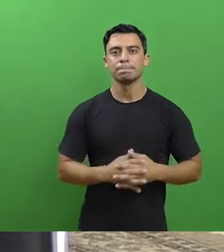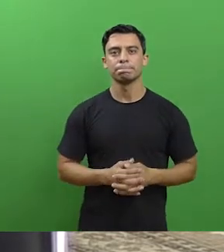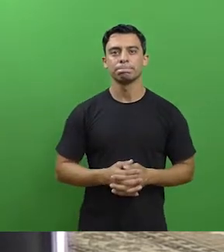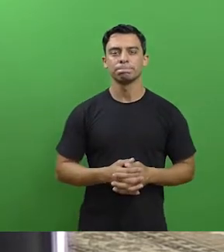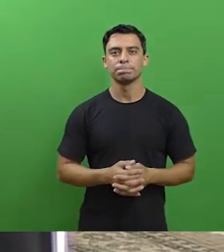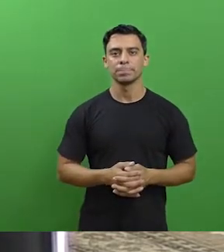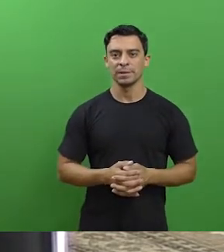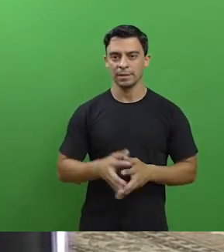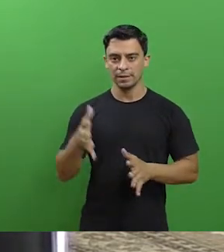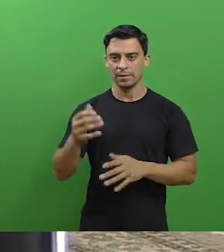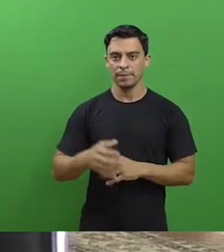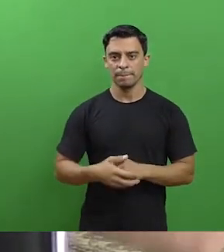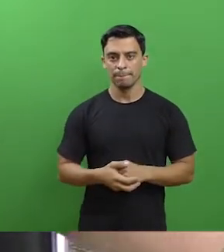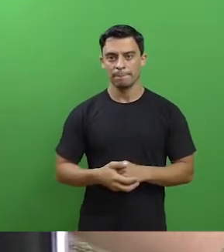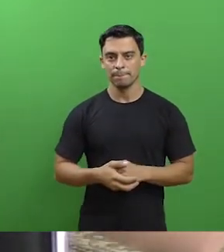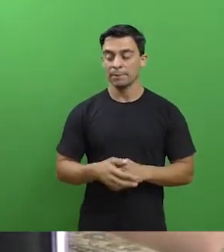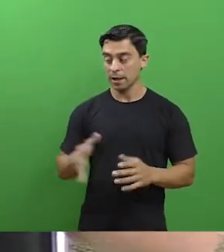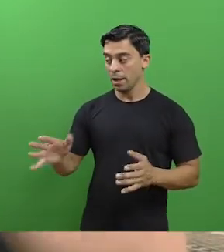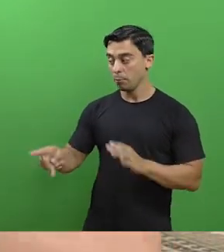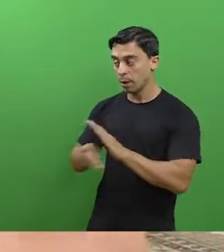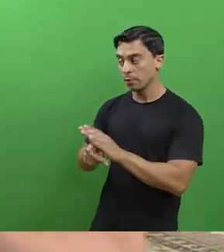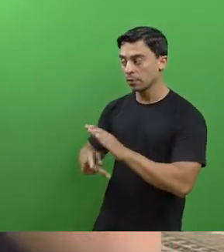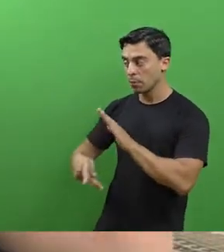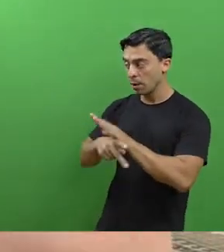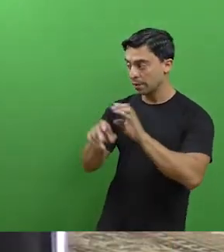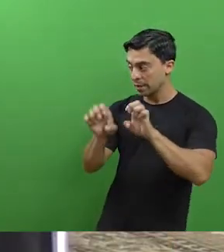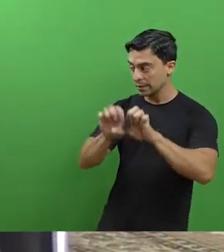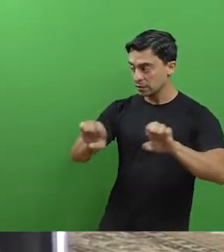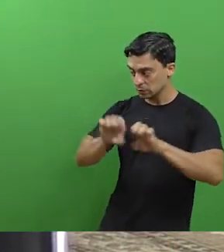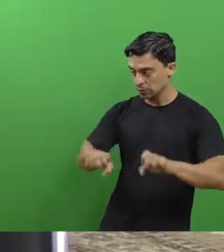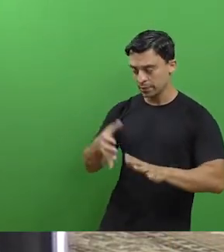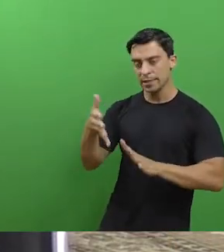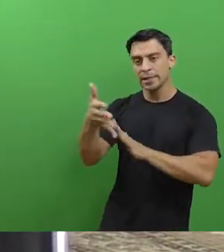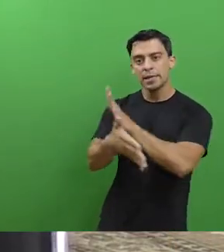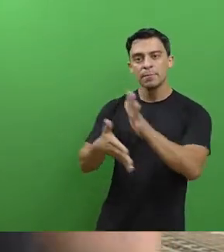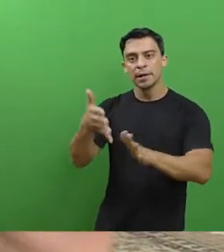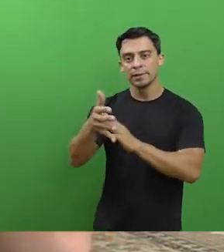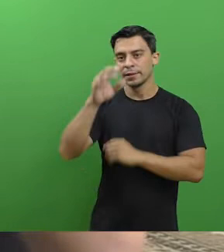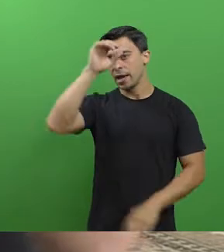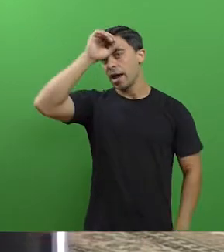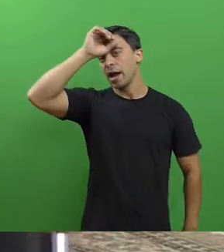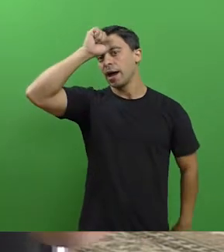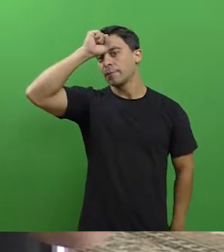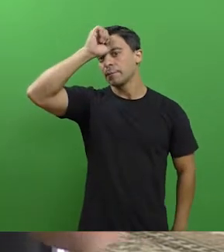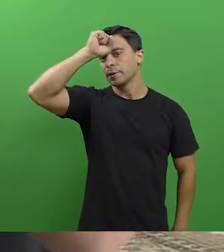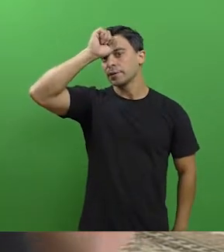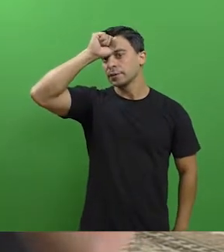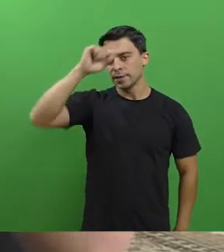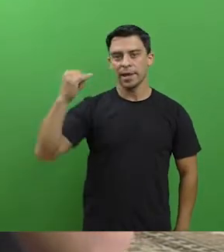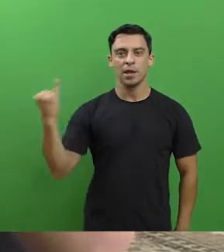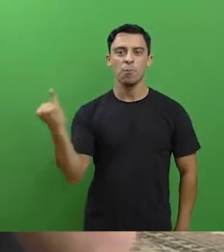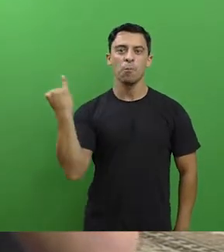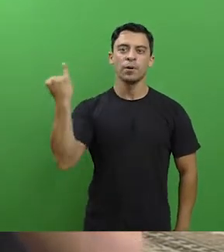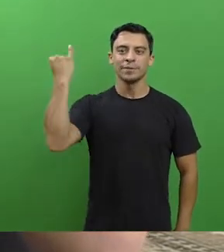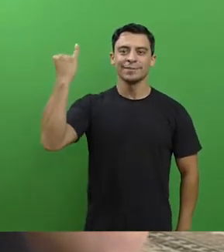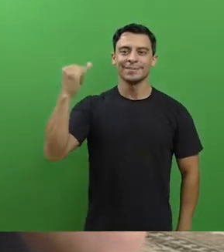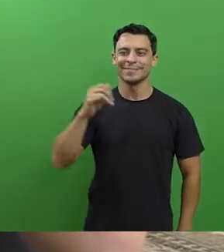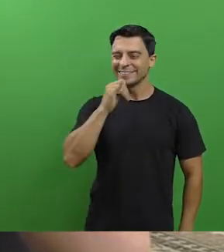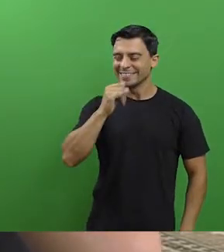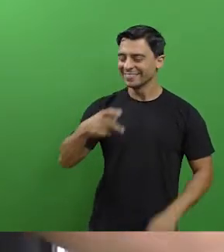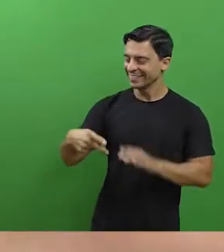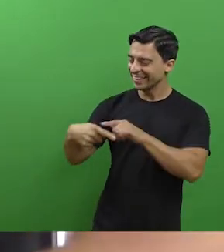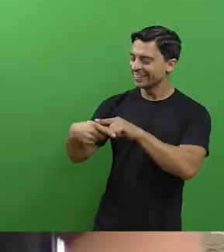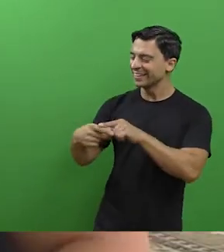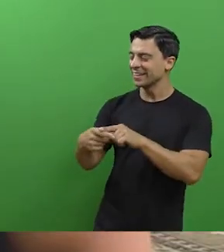aprender. Isso é na estrutura de Libras, tá? Ó, língua de sinais, aprender, importante. Então, diz que é importante aprender